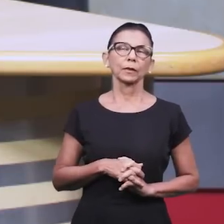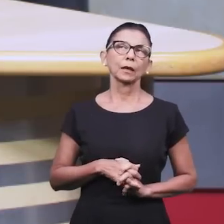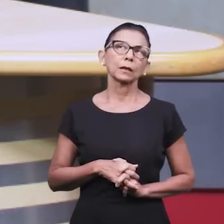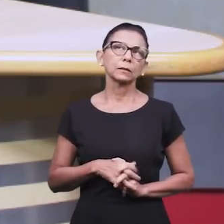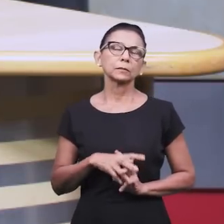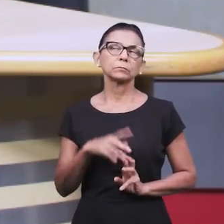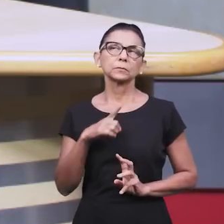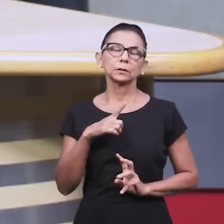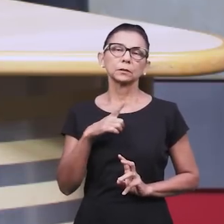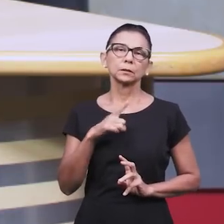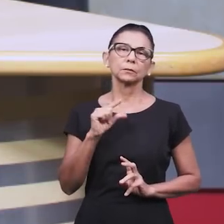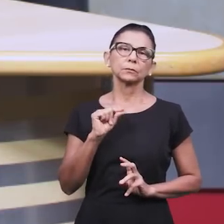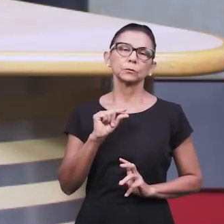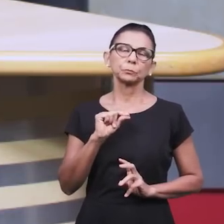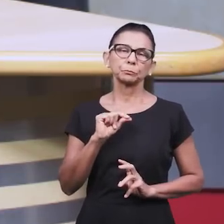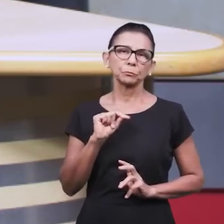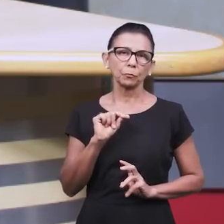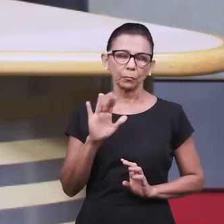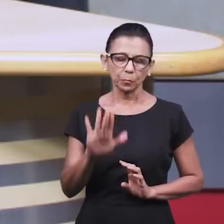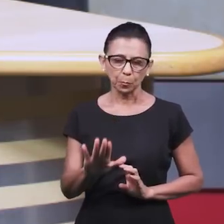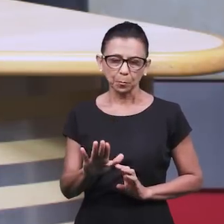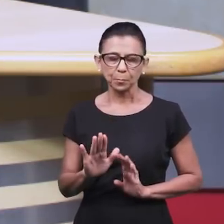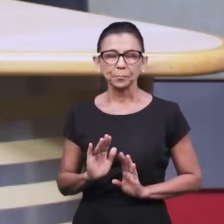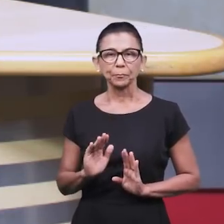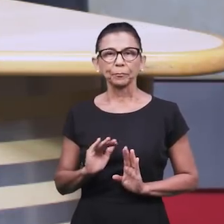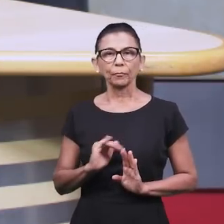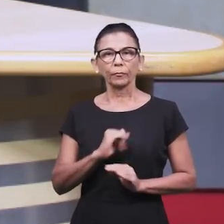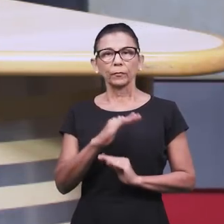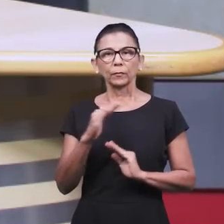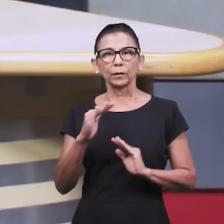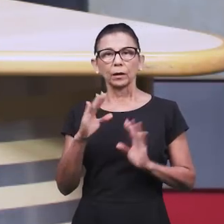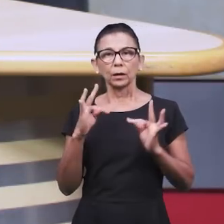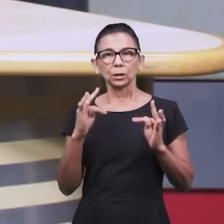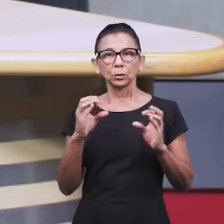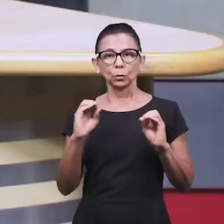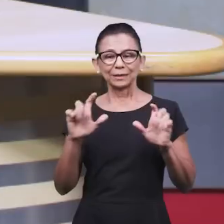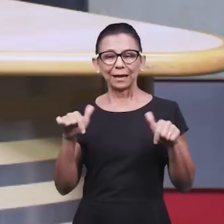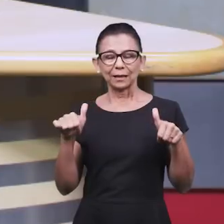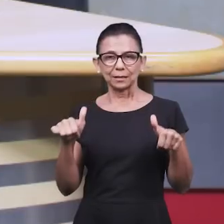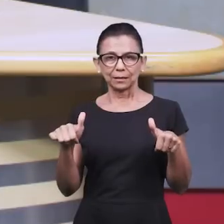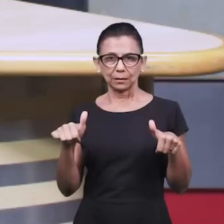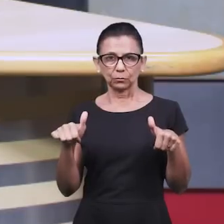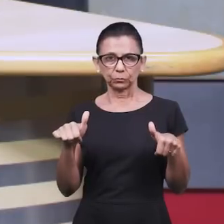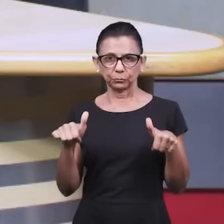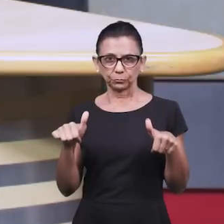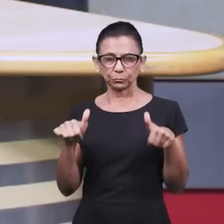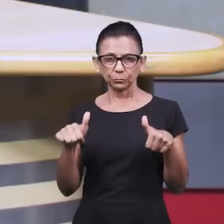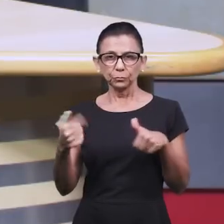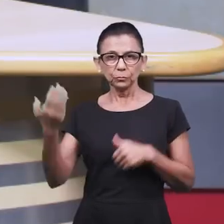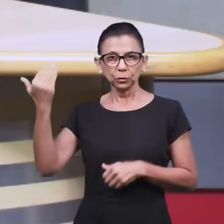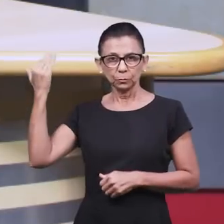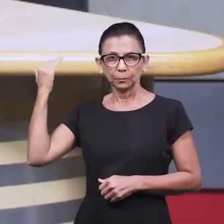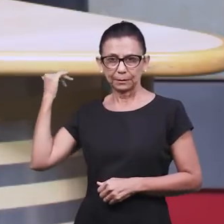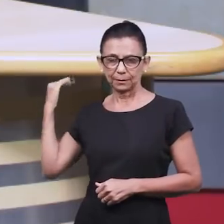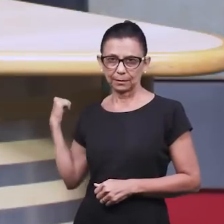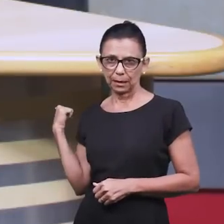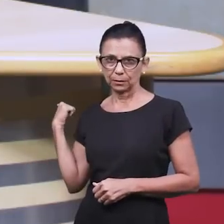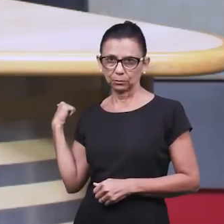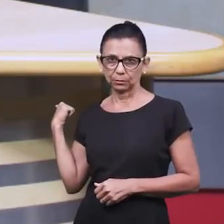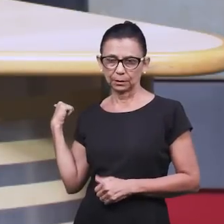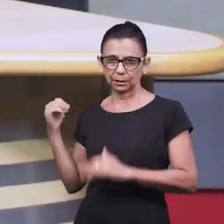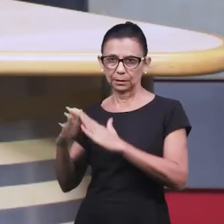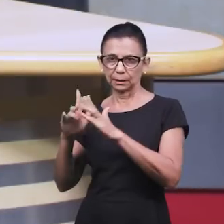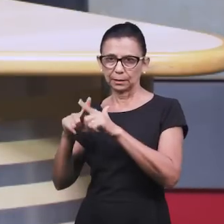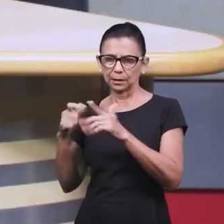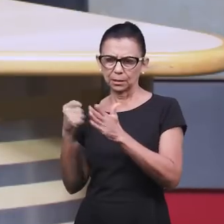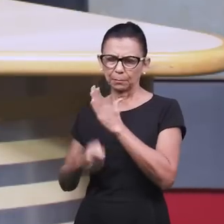ela teve uma... Porque toda a ação na vida, naquela luta da igreja,